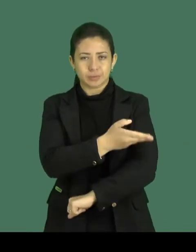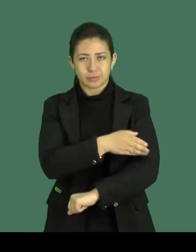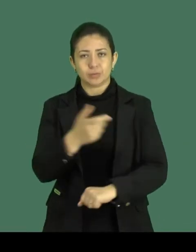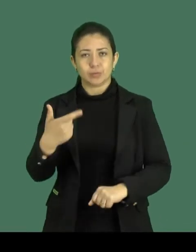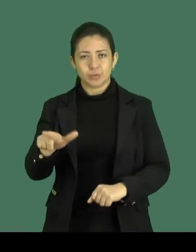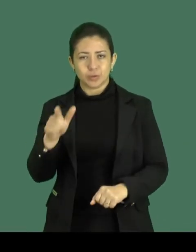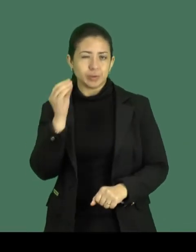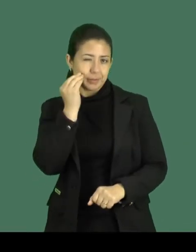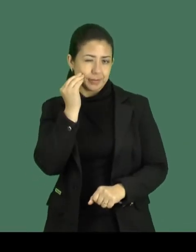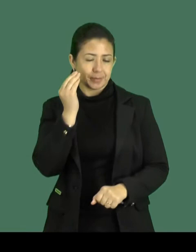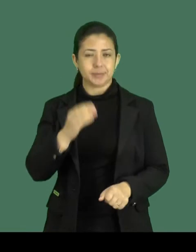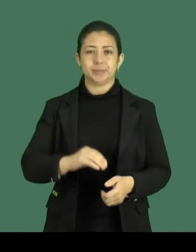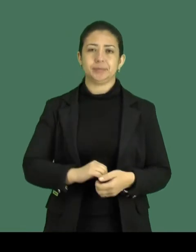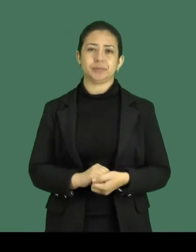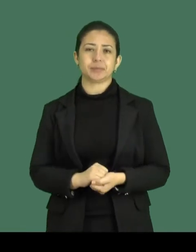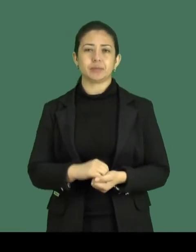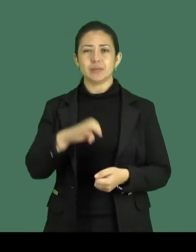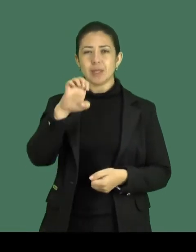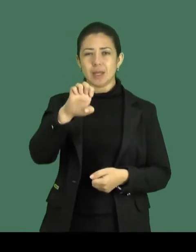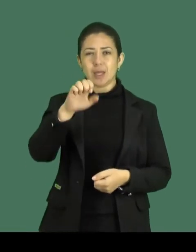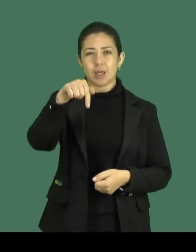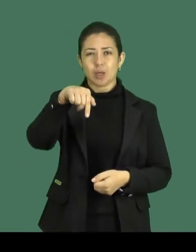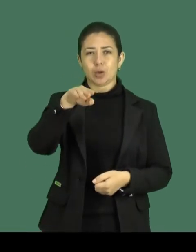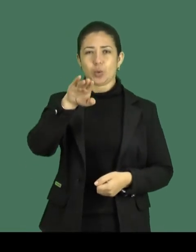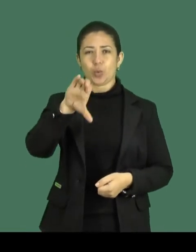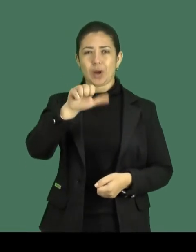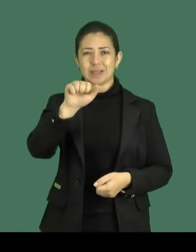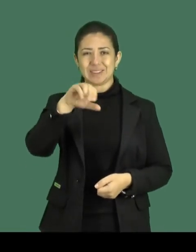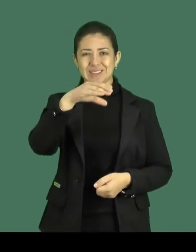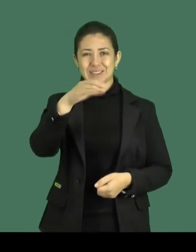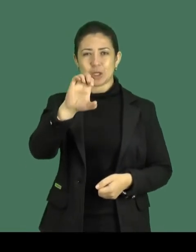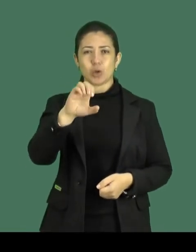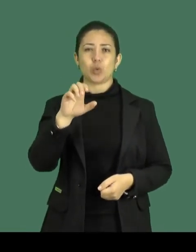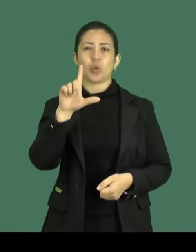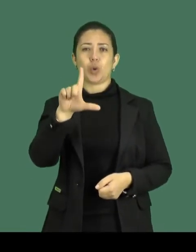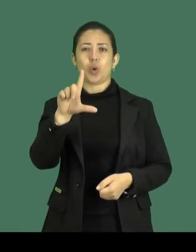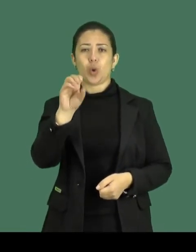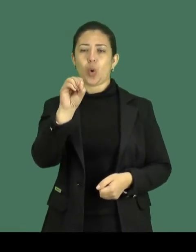Nós vamos ver aqui uma equação logarítmica.